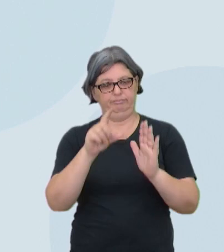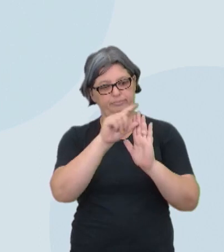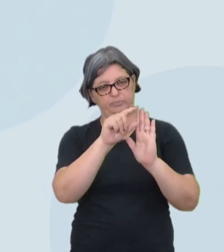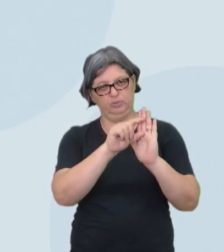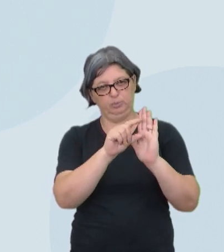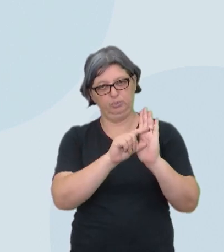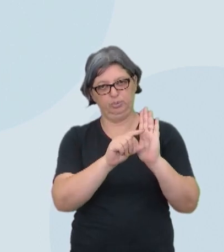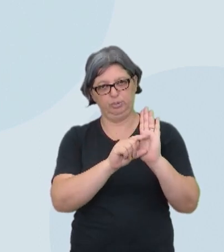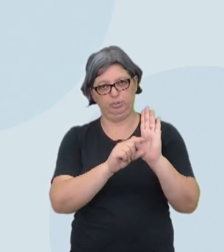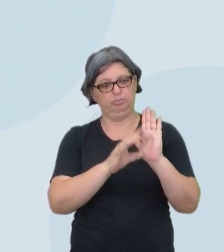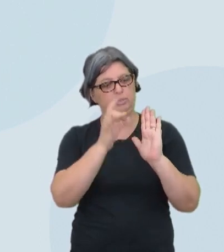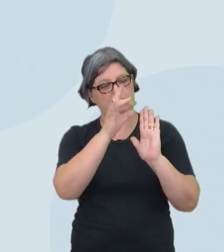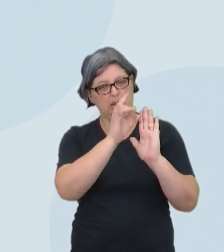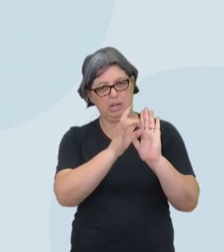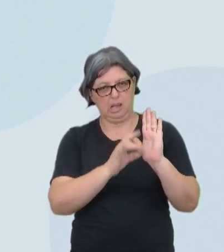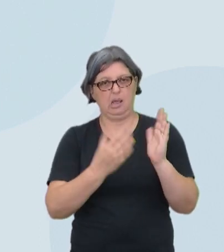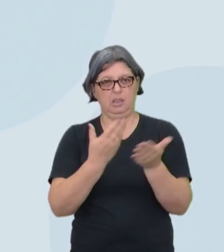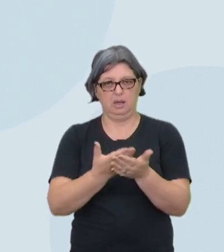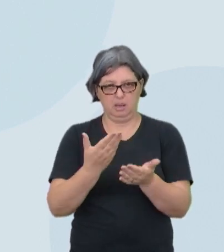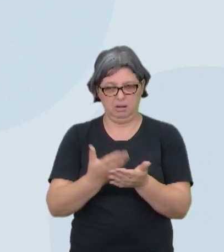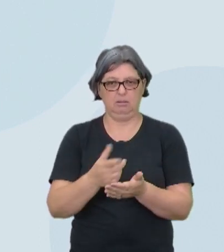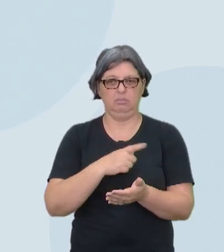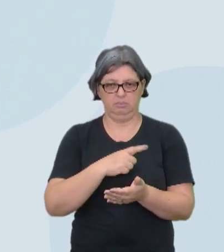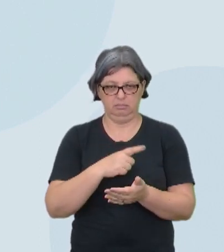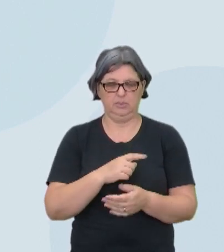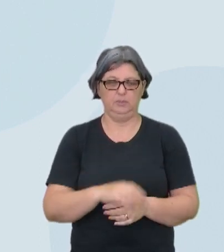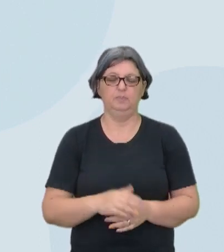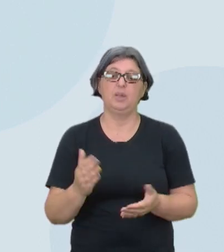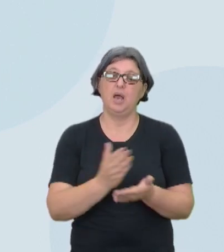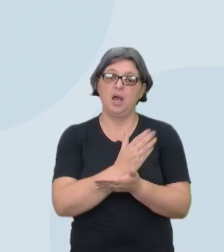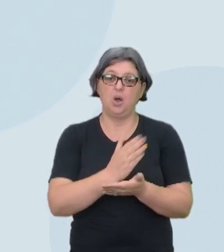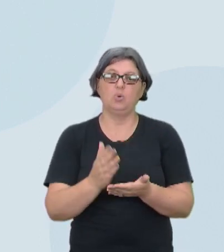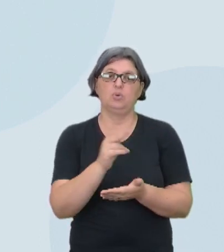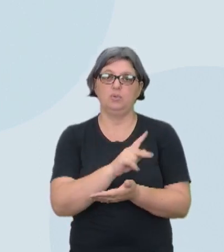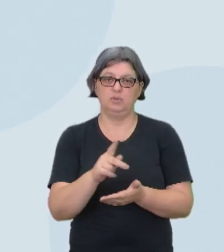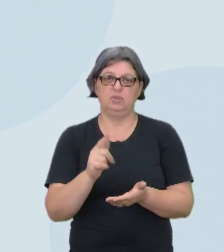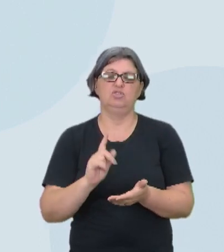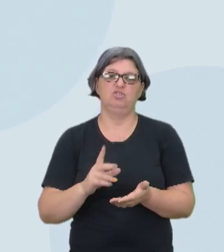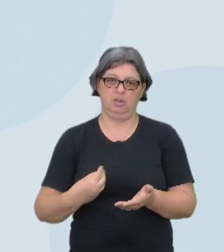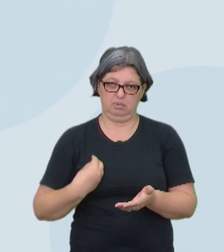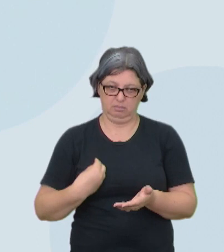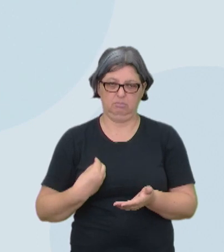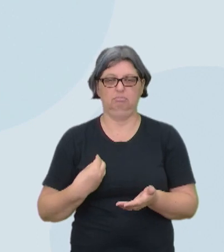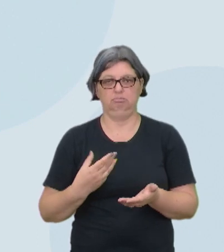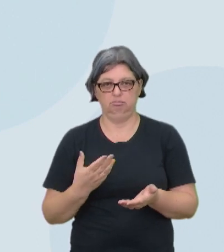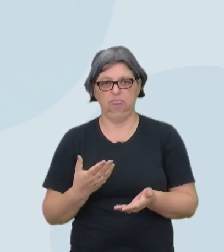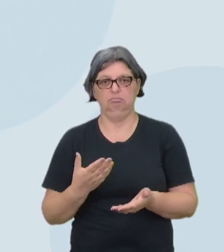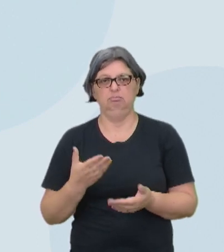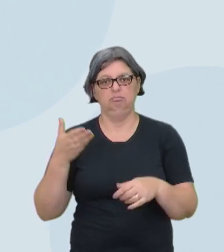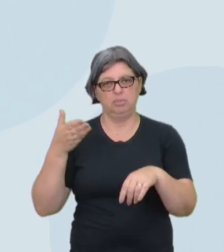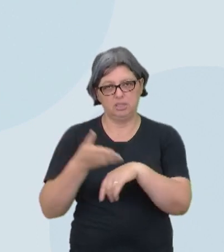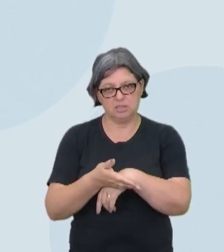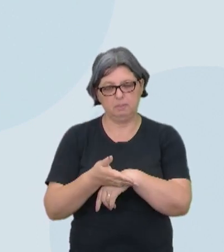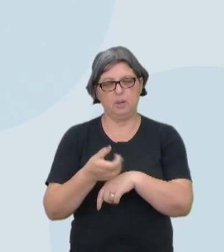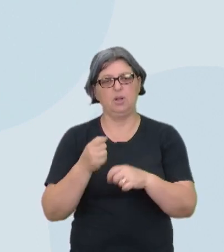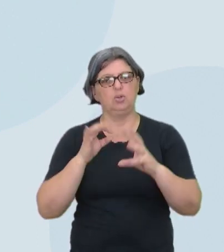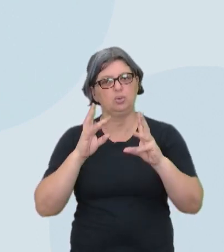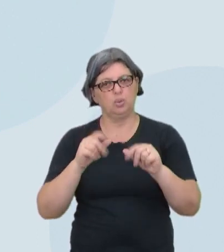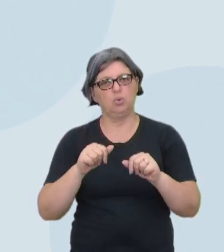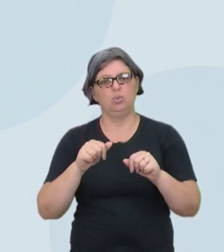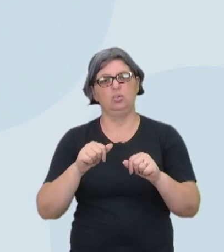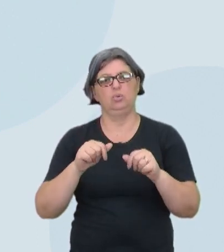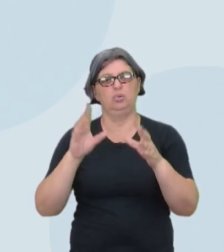cada aula você teve aí com alguns professores estiveram aqui presentes, mencionaram todo o contexto